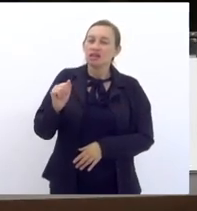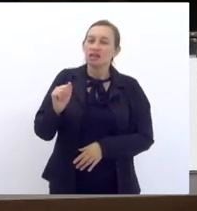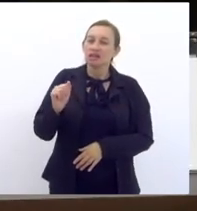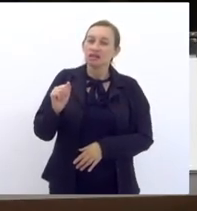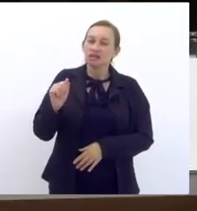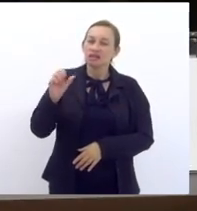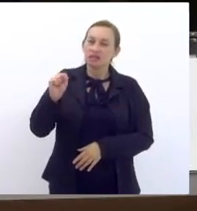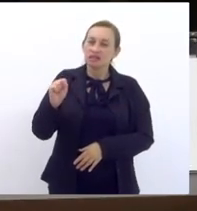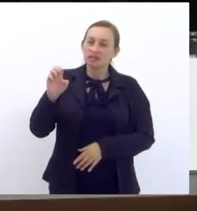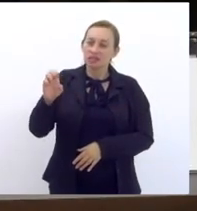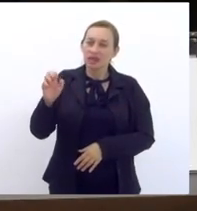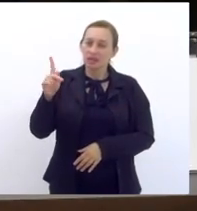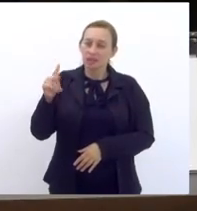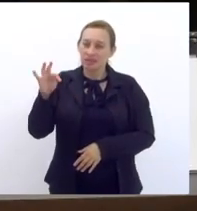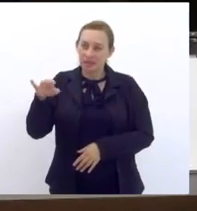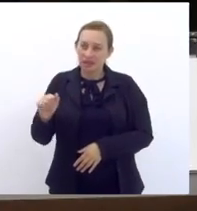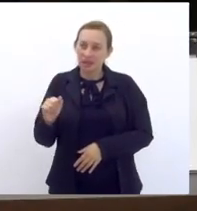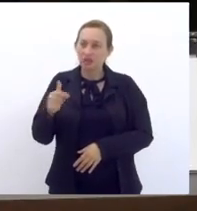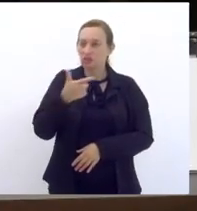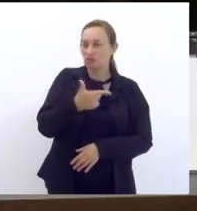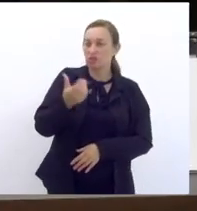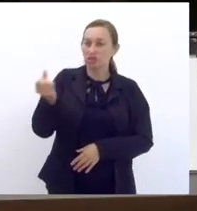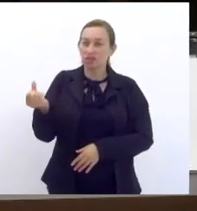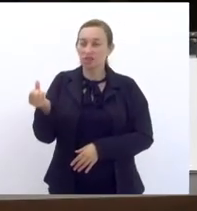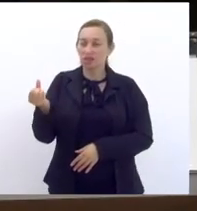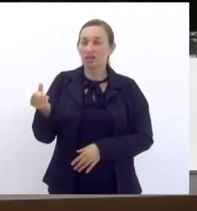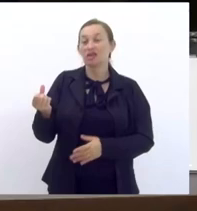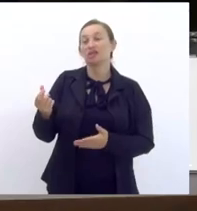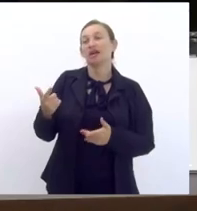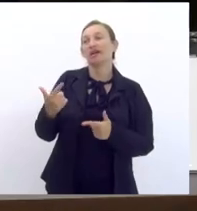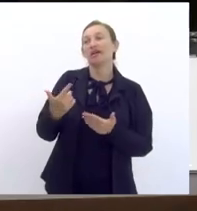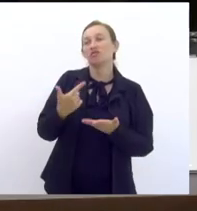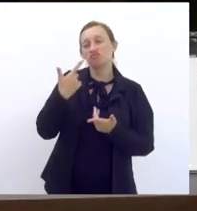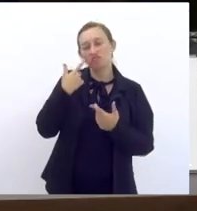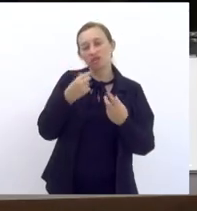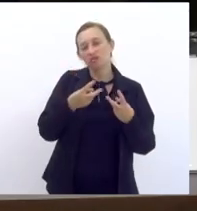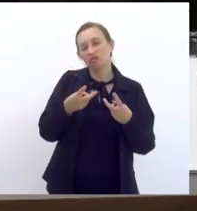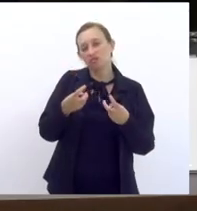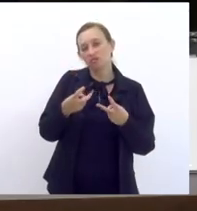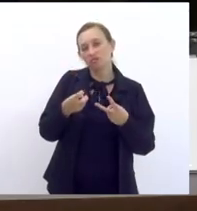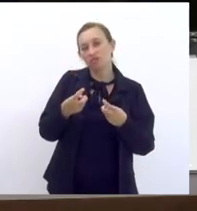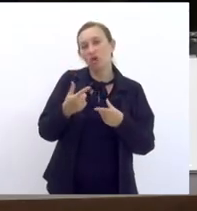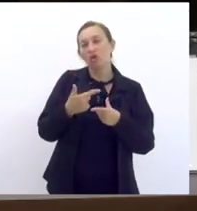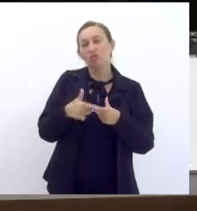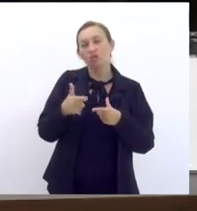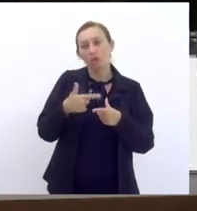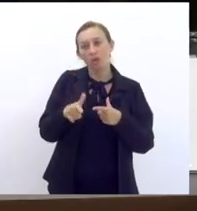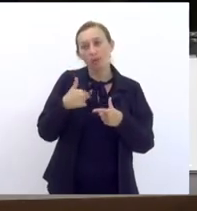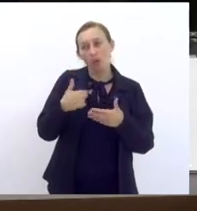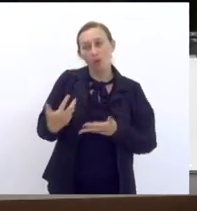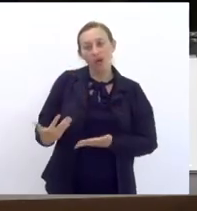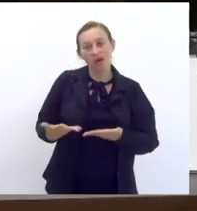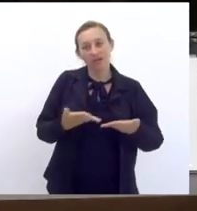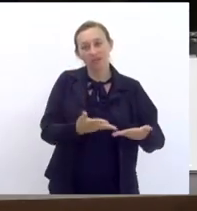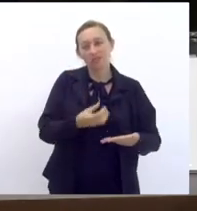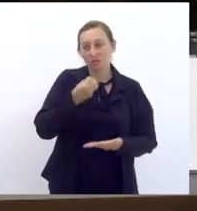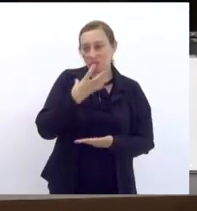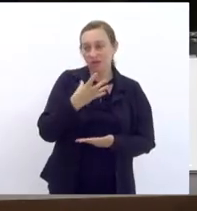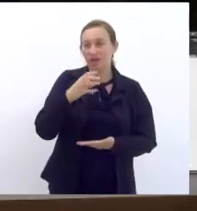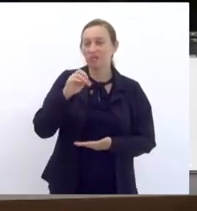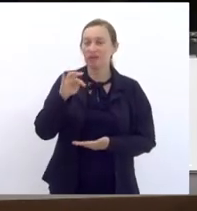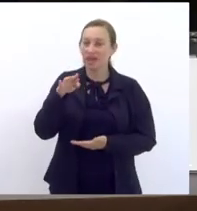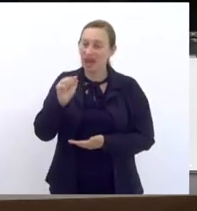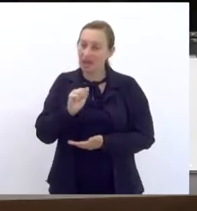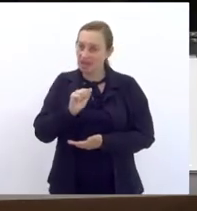Reinaldo falou você tem que se a chegada suipa e aí começa o problema porque foi muito bem recebido pela querida Abigail